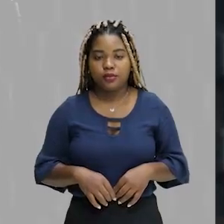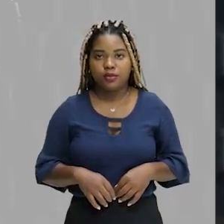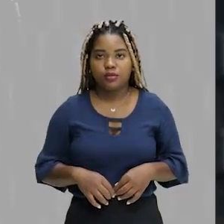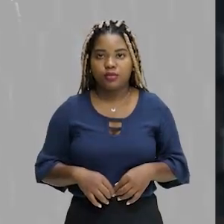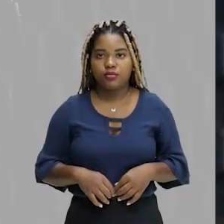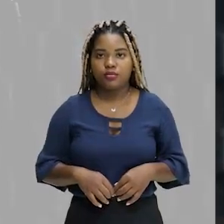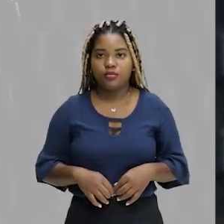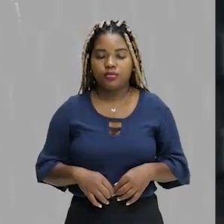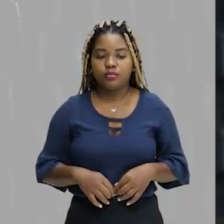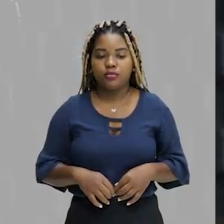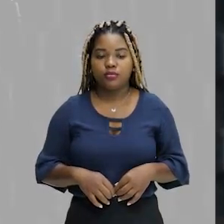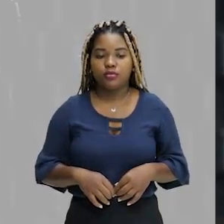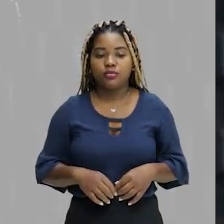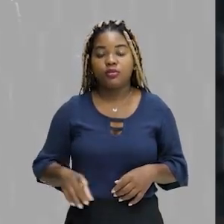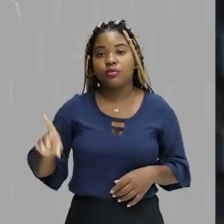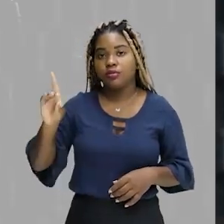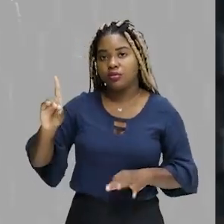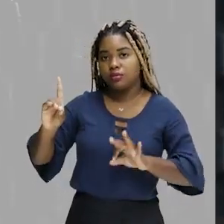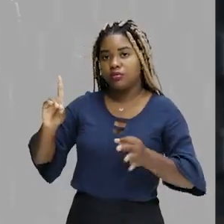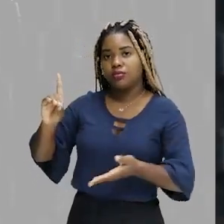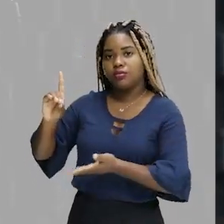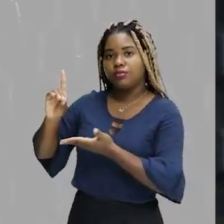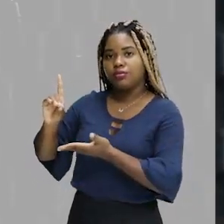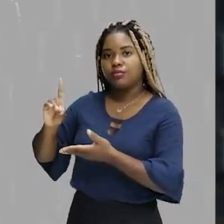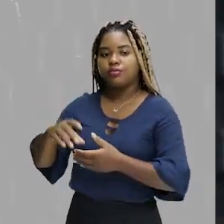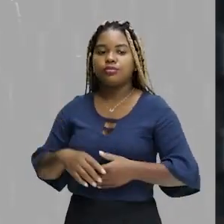mesma fórmula molecular. Show?